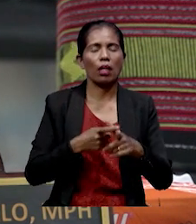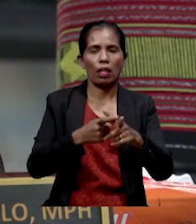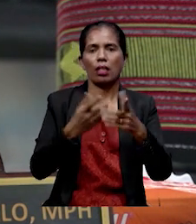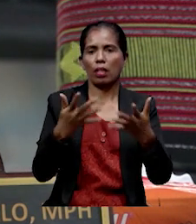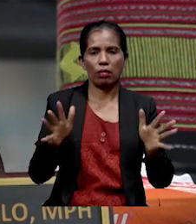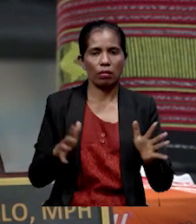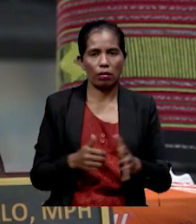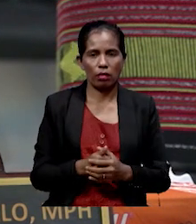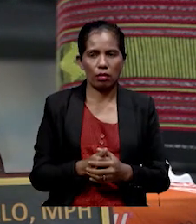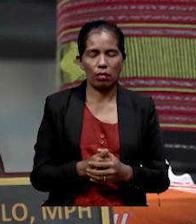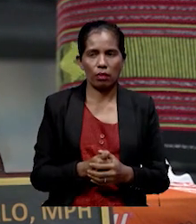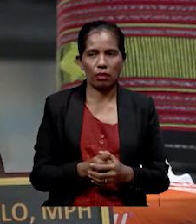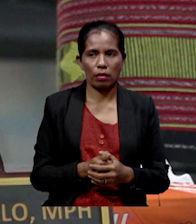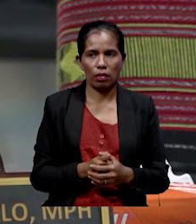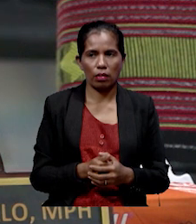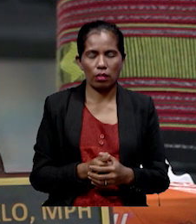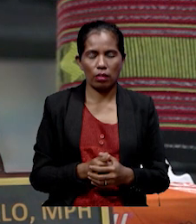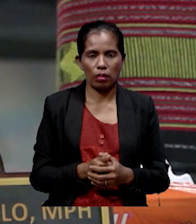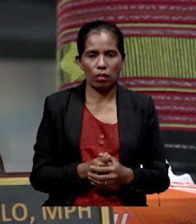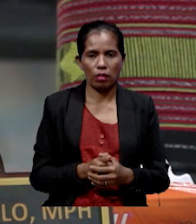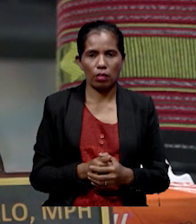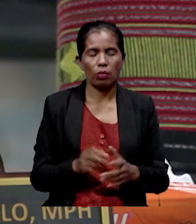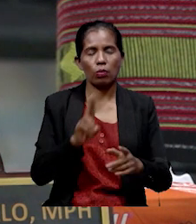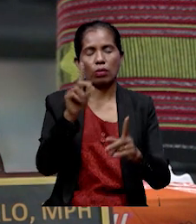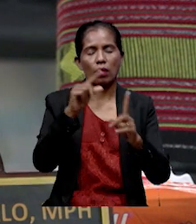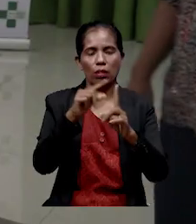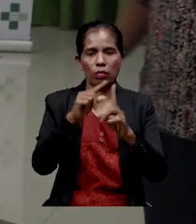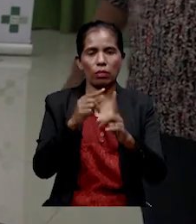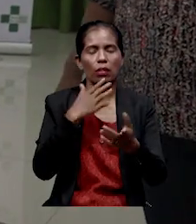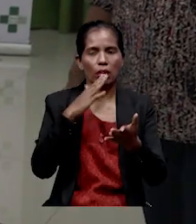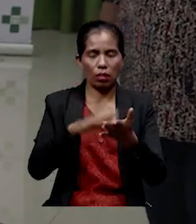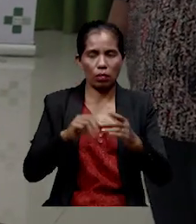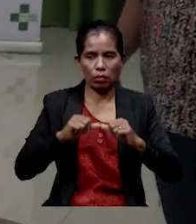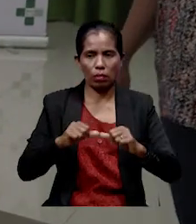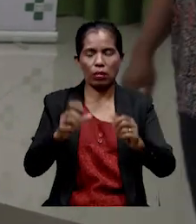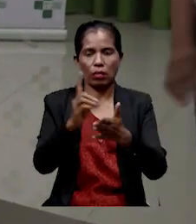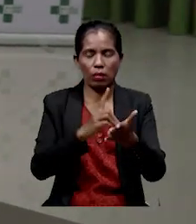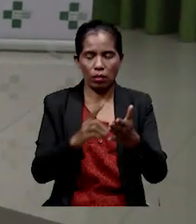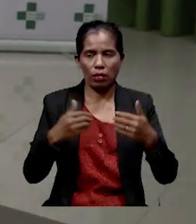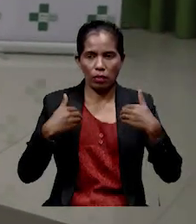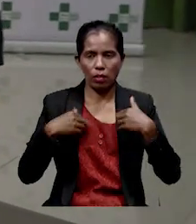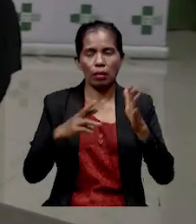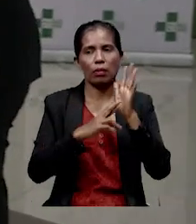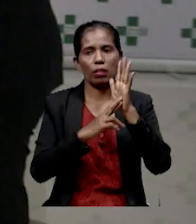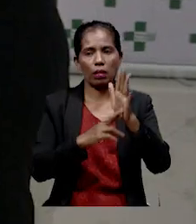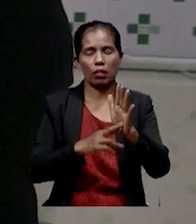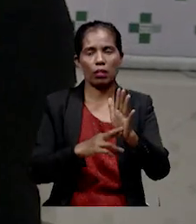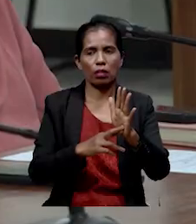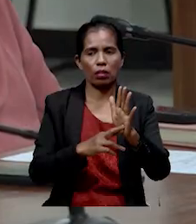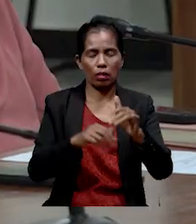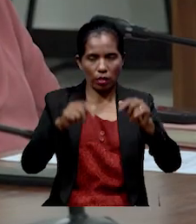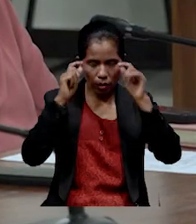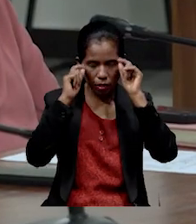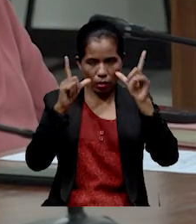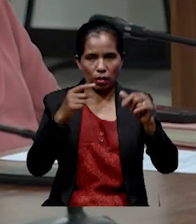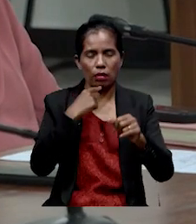i stigma continua iha. Representante Organisasaun Mundial Saudi iha Timor Leste Arvin